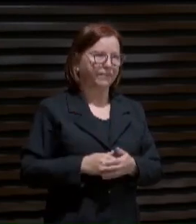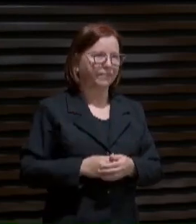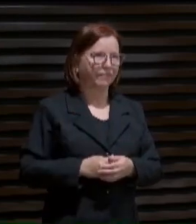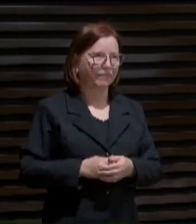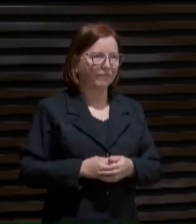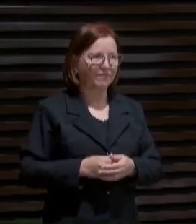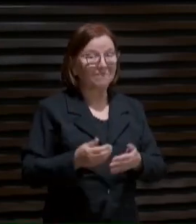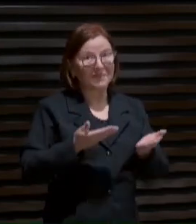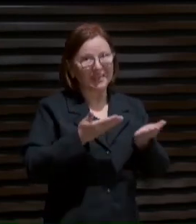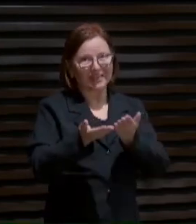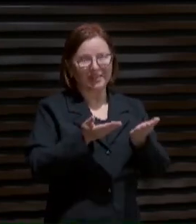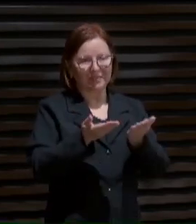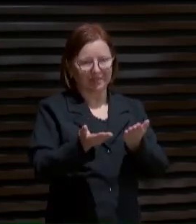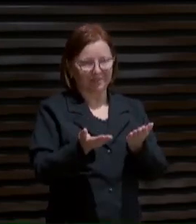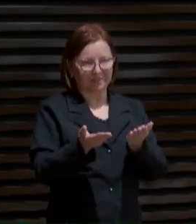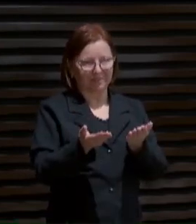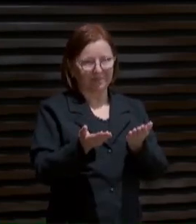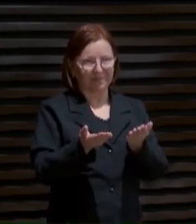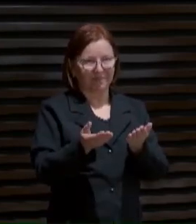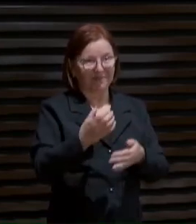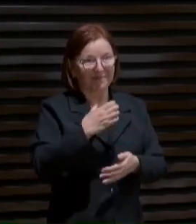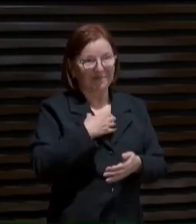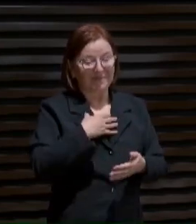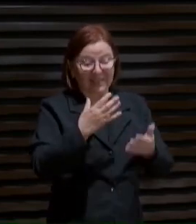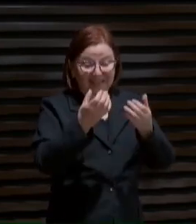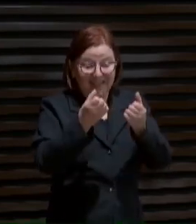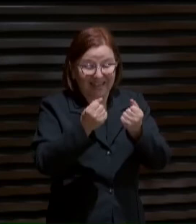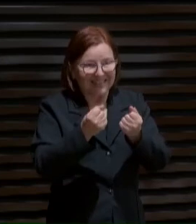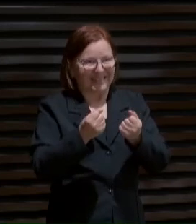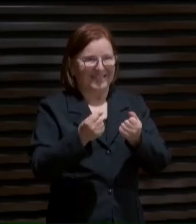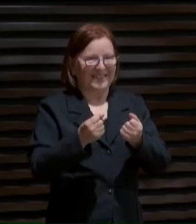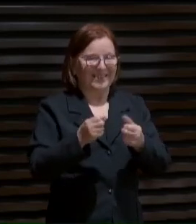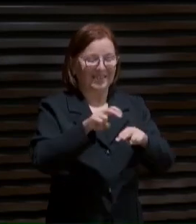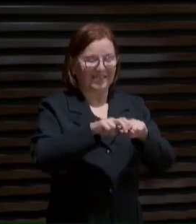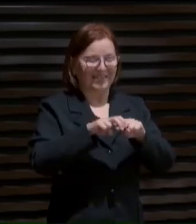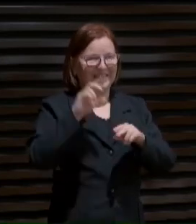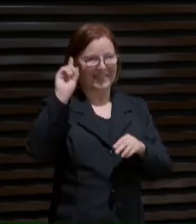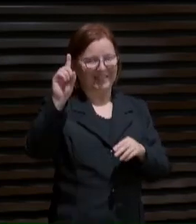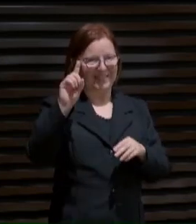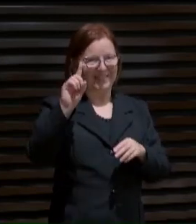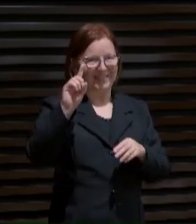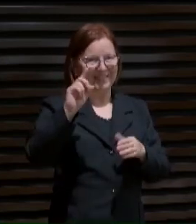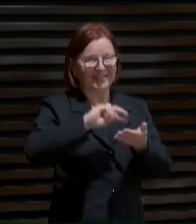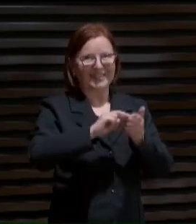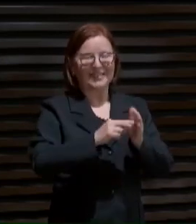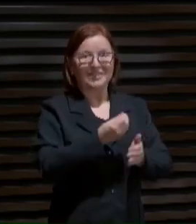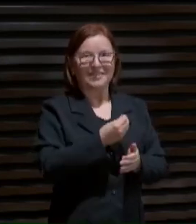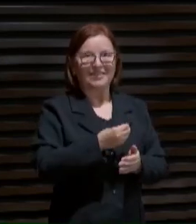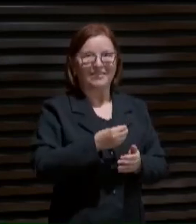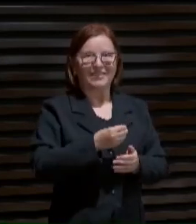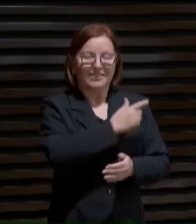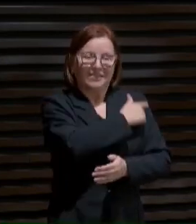A Servir o modo aceitável a Deus é viver com reverência e